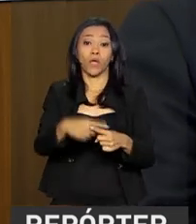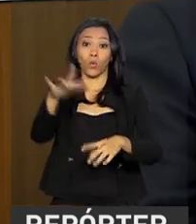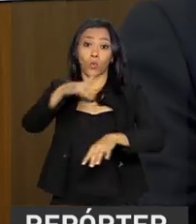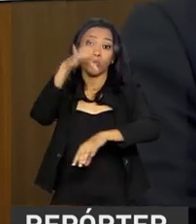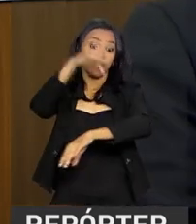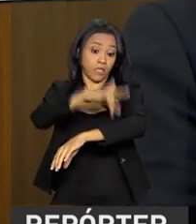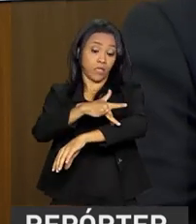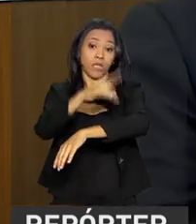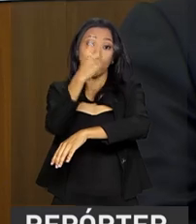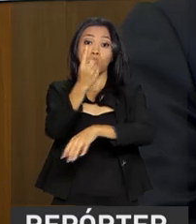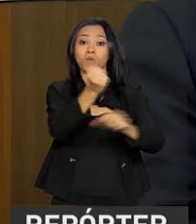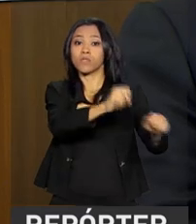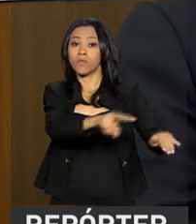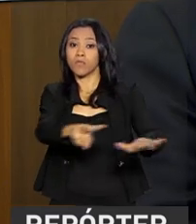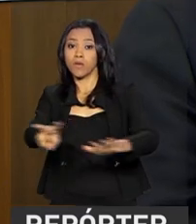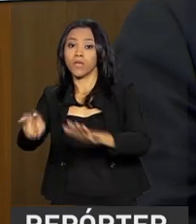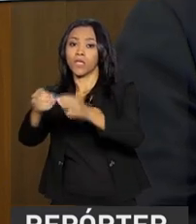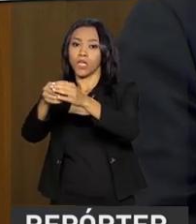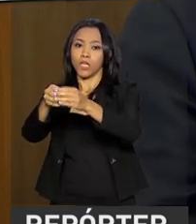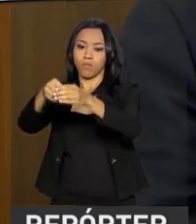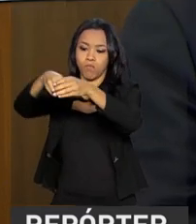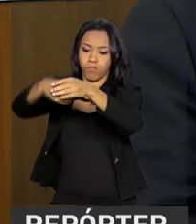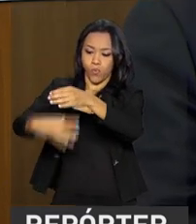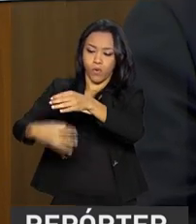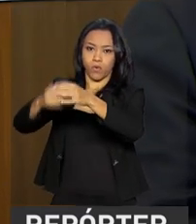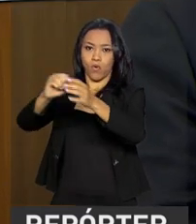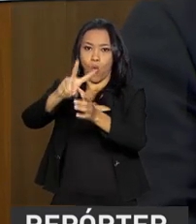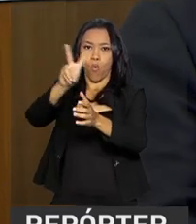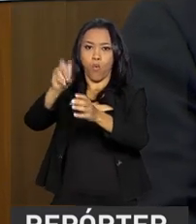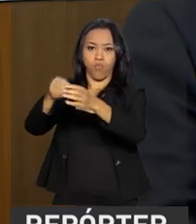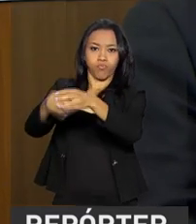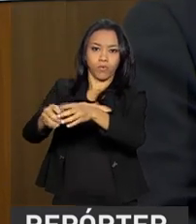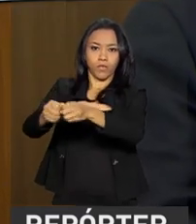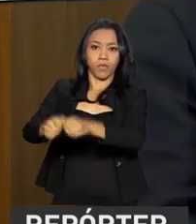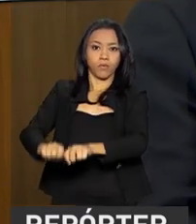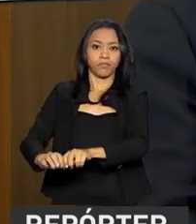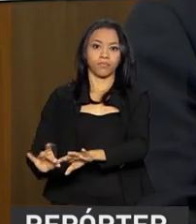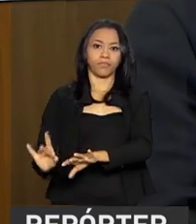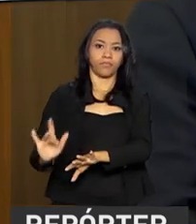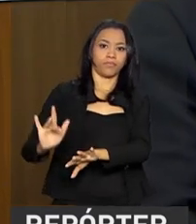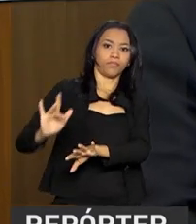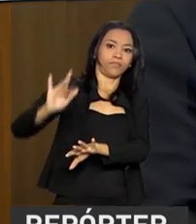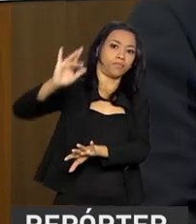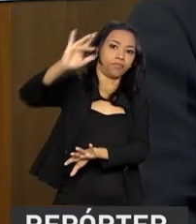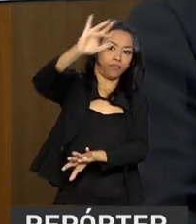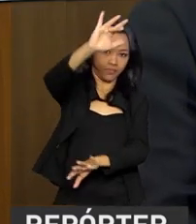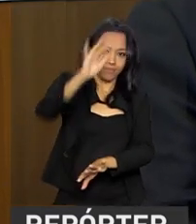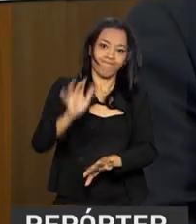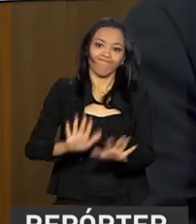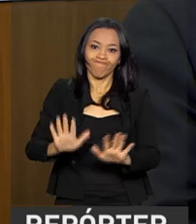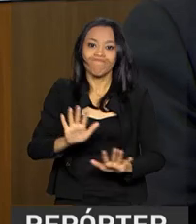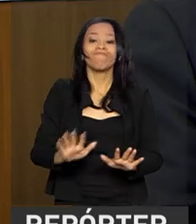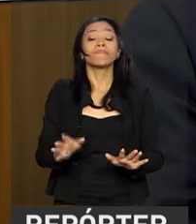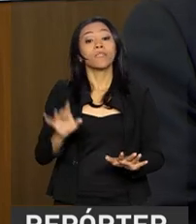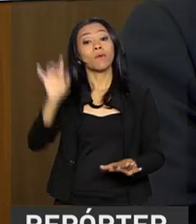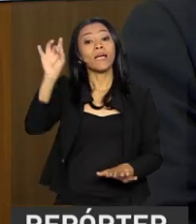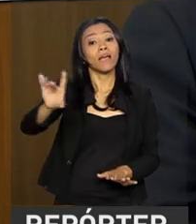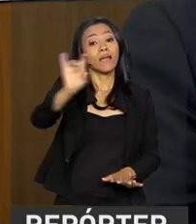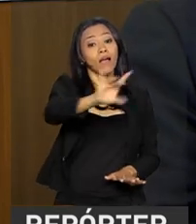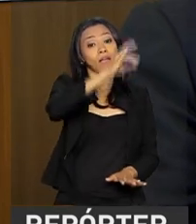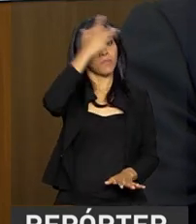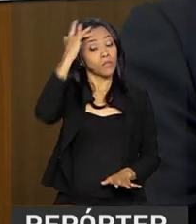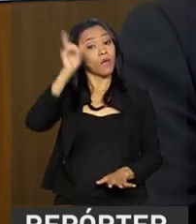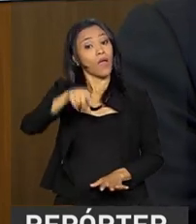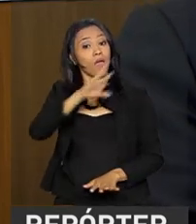de combate nós poderemos melhorar o atentado não em relação a essa questão cada cidadão responsável